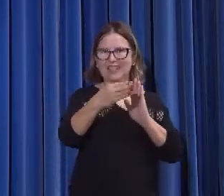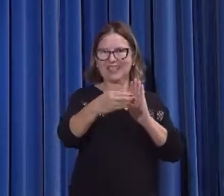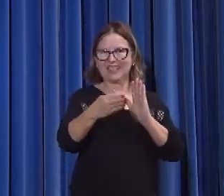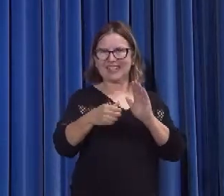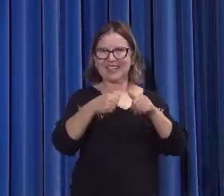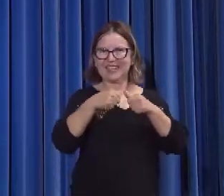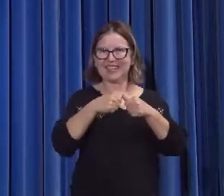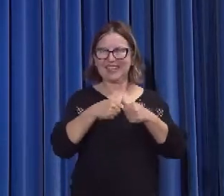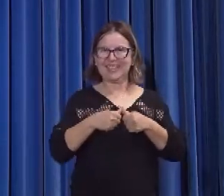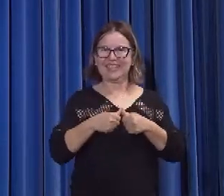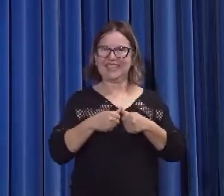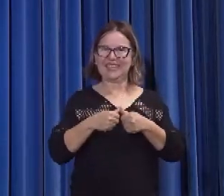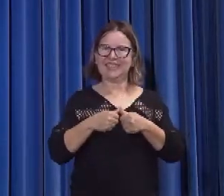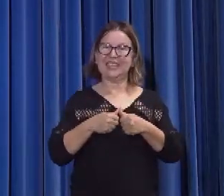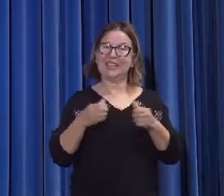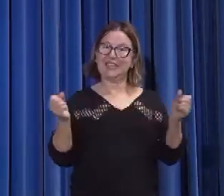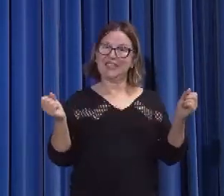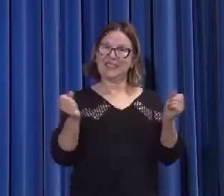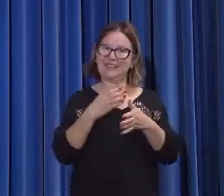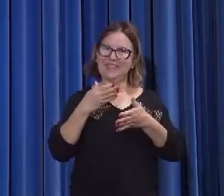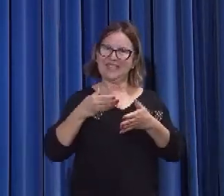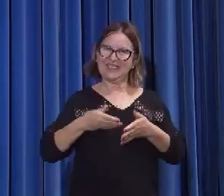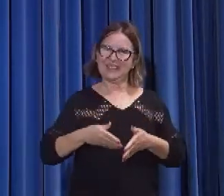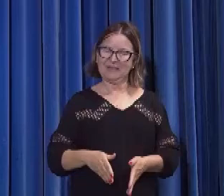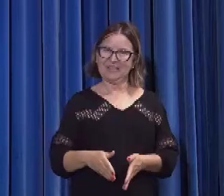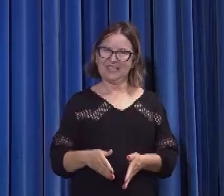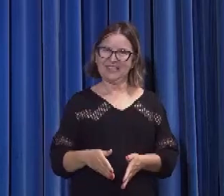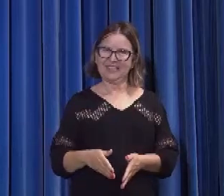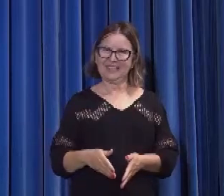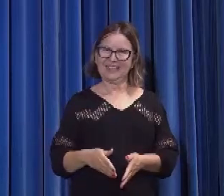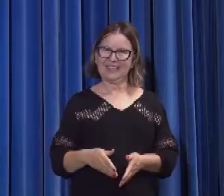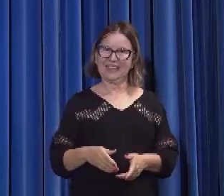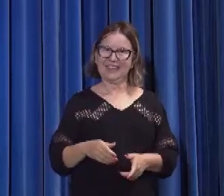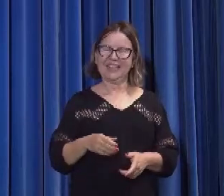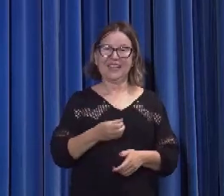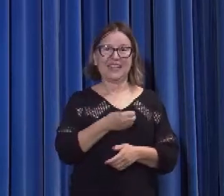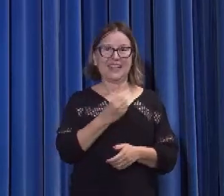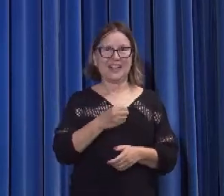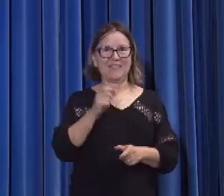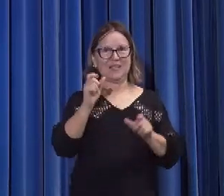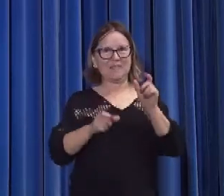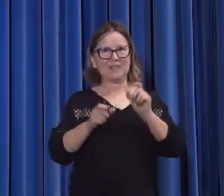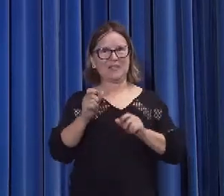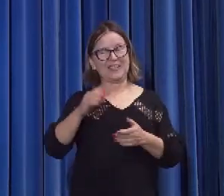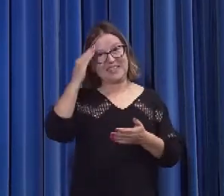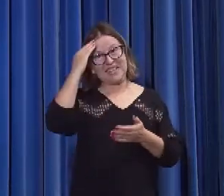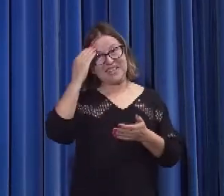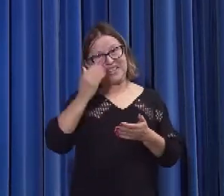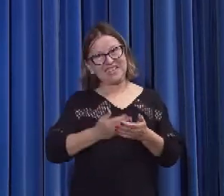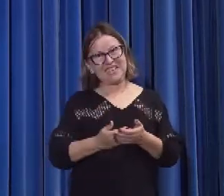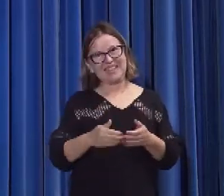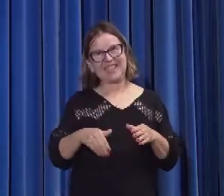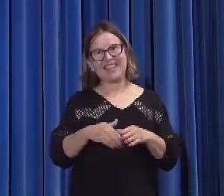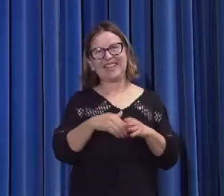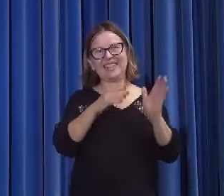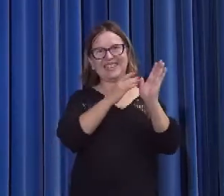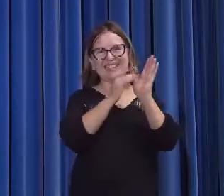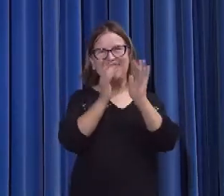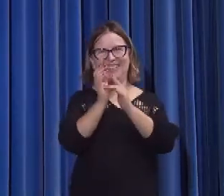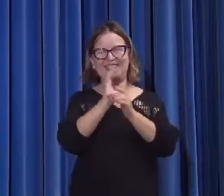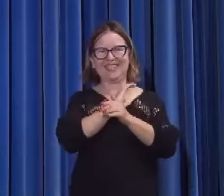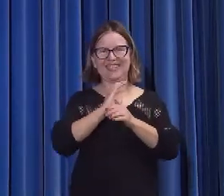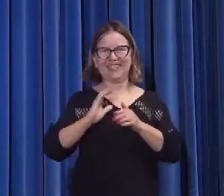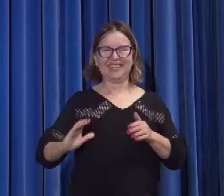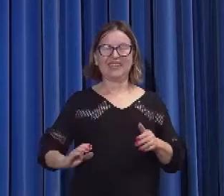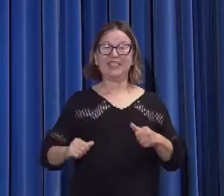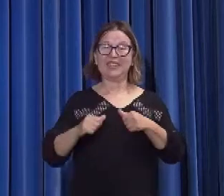sobrenatural na vida daqueles que vieram a crer em Jesus Cristo. E é sobre essa perseverança, do